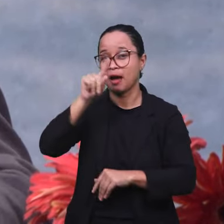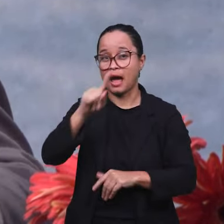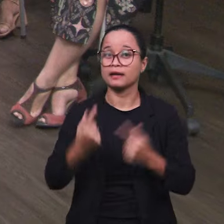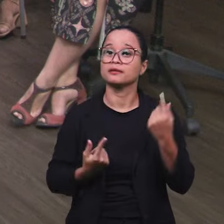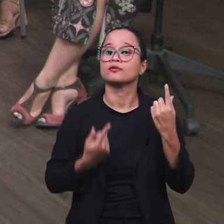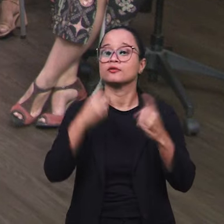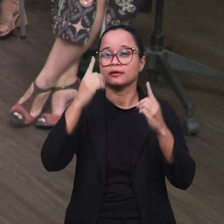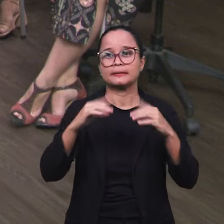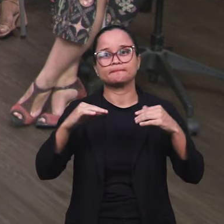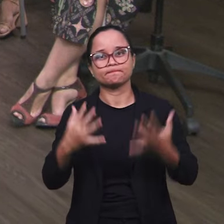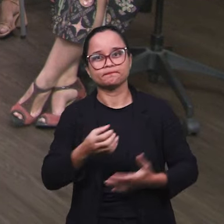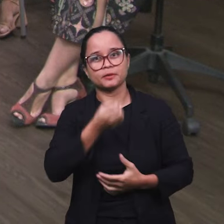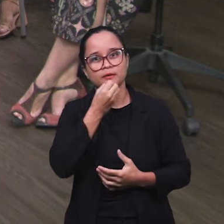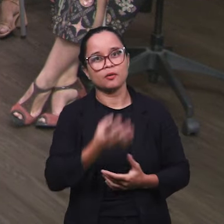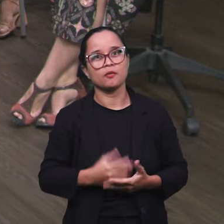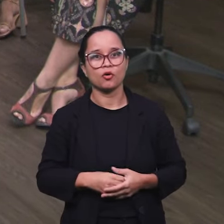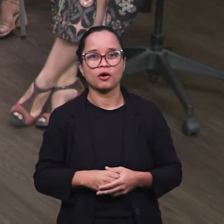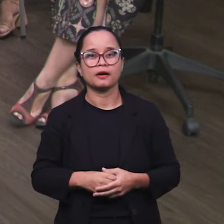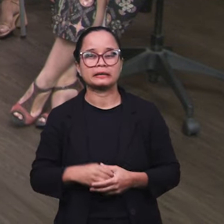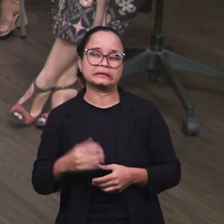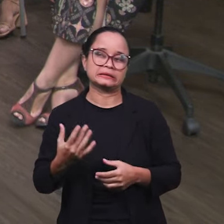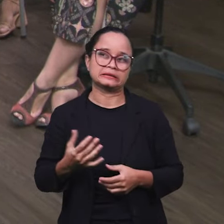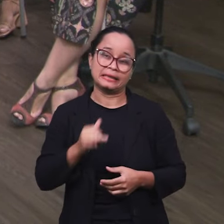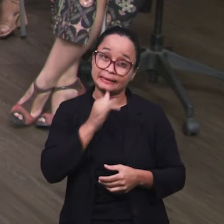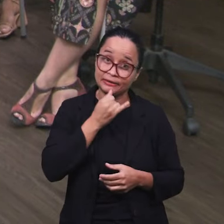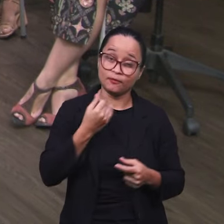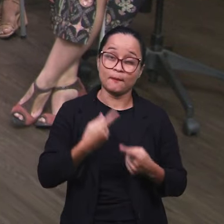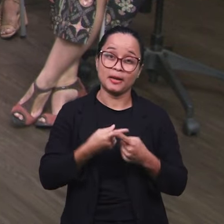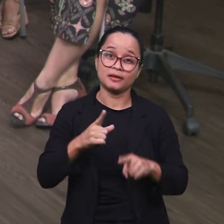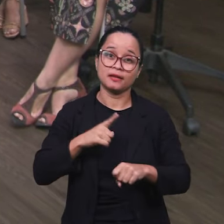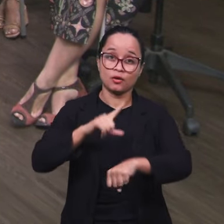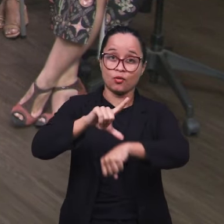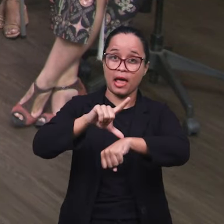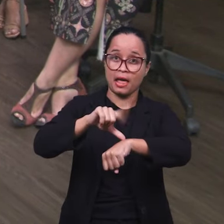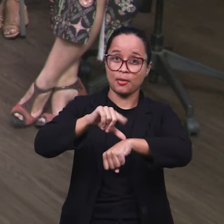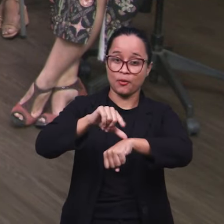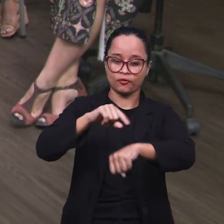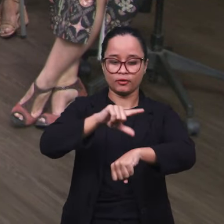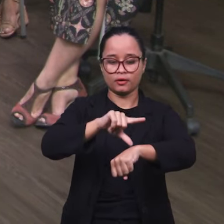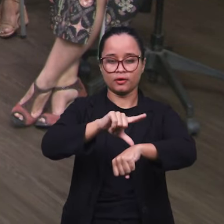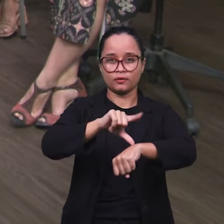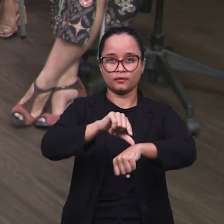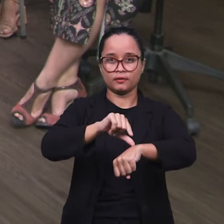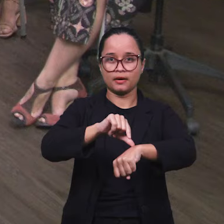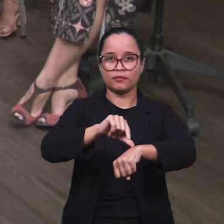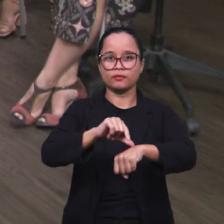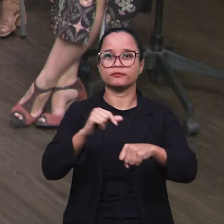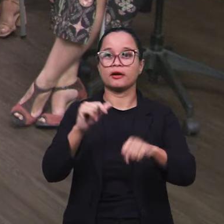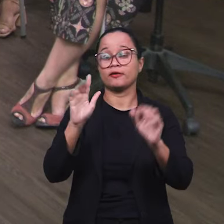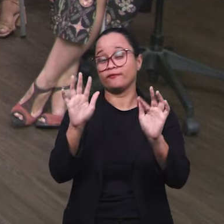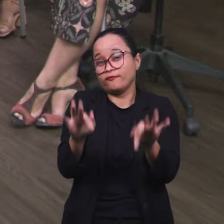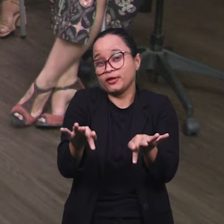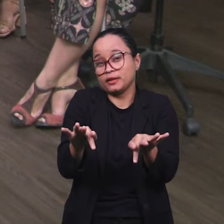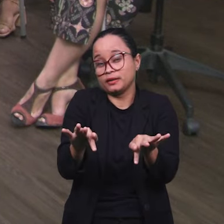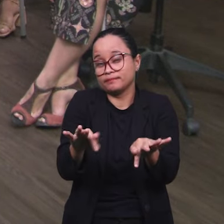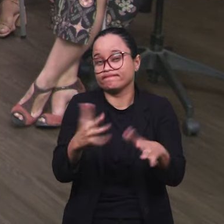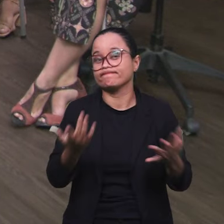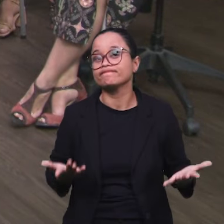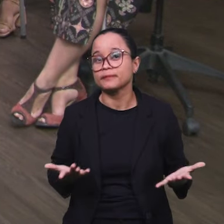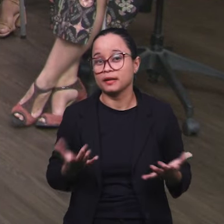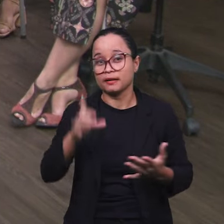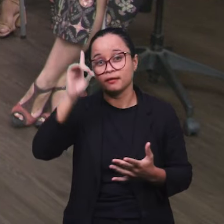Bom, infelizmente nós temos um negócio chamado relógio, né? E esse relógio diz que o nosso tempo para o programa de hoje está terminando. Se